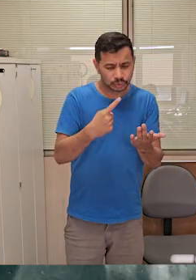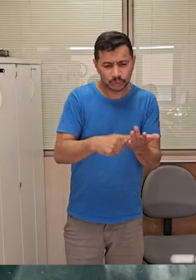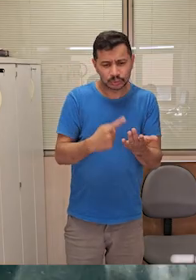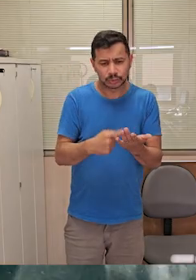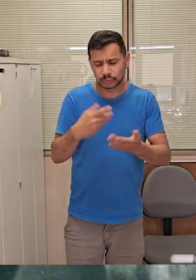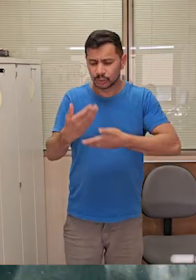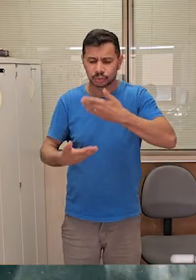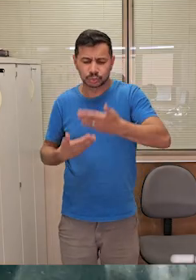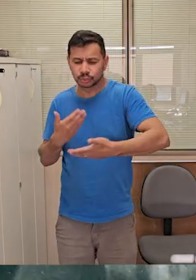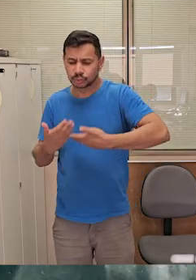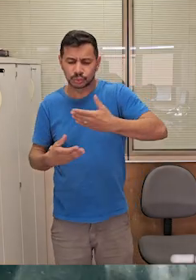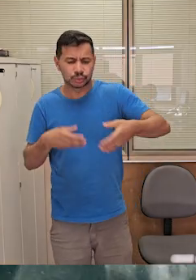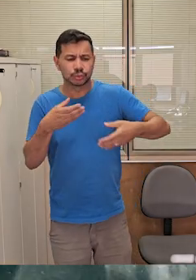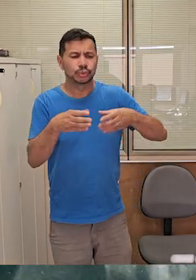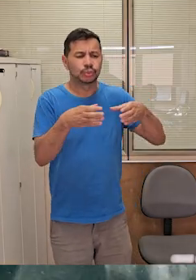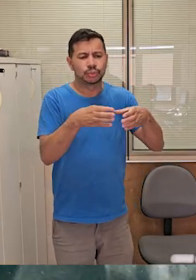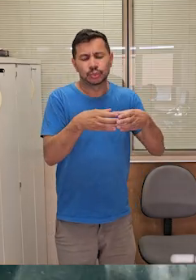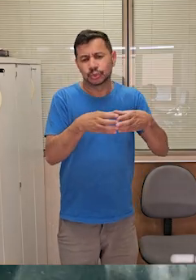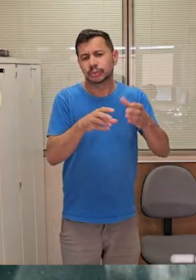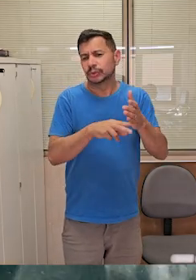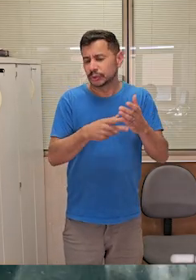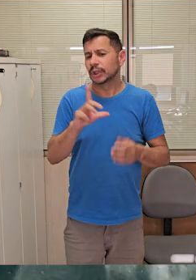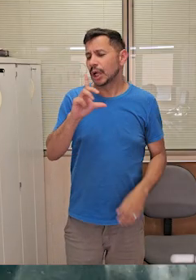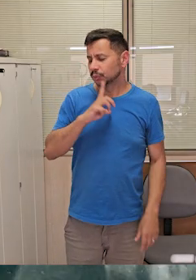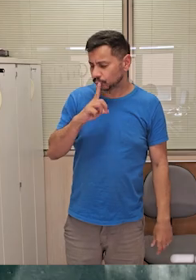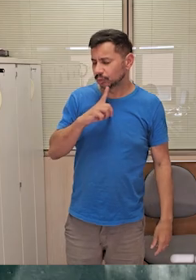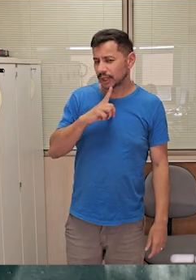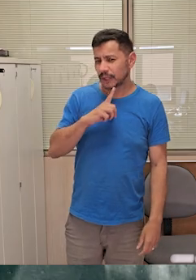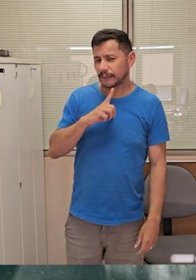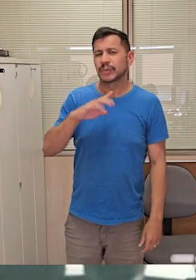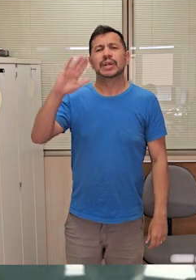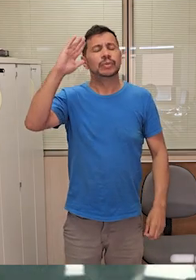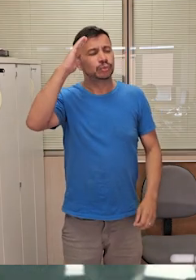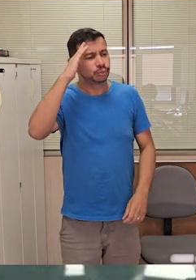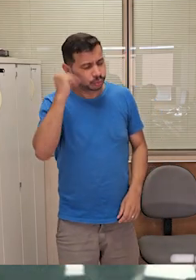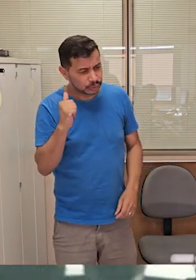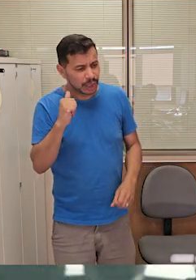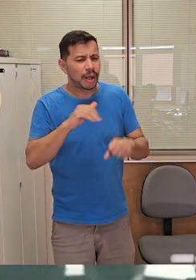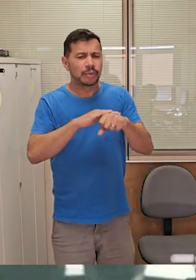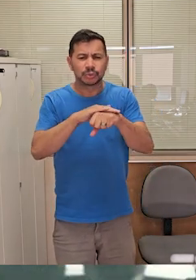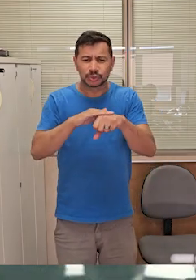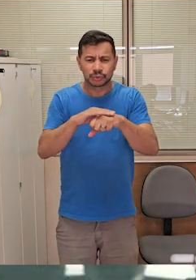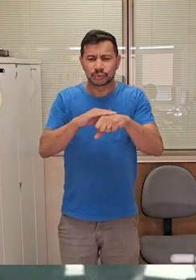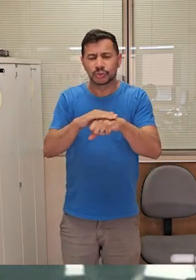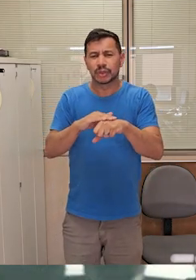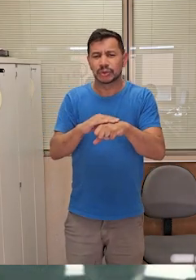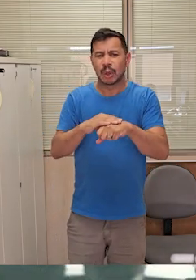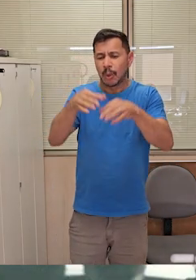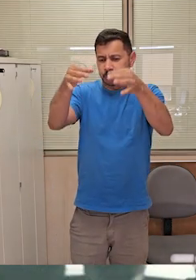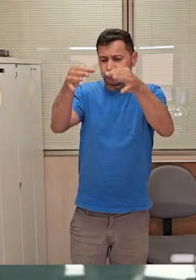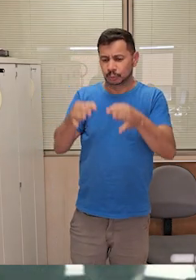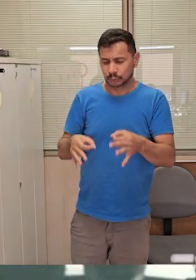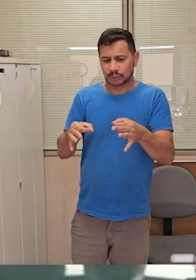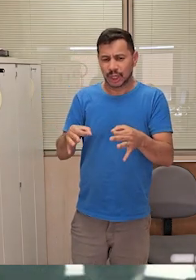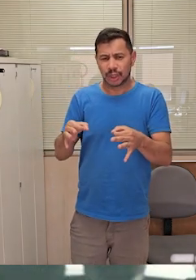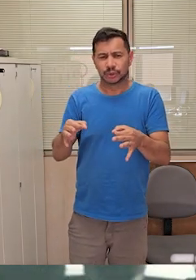melhores negociadores que o movimento sindical teve até hoje. Tá? Então ele sabia conversar com tranquilidade